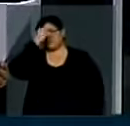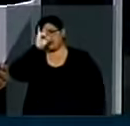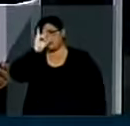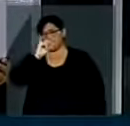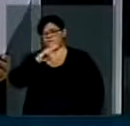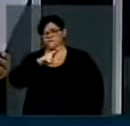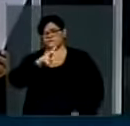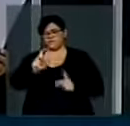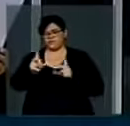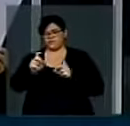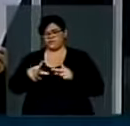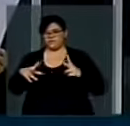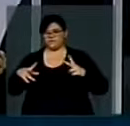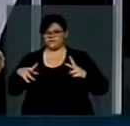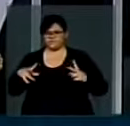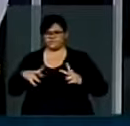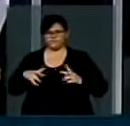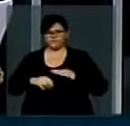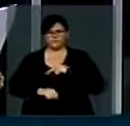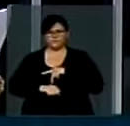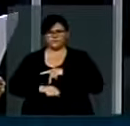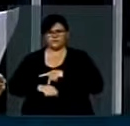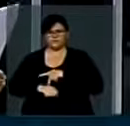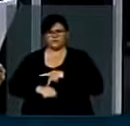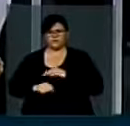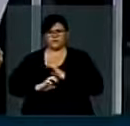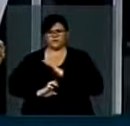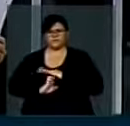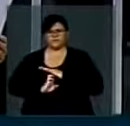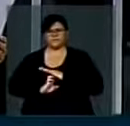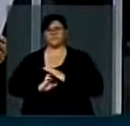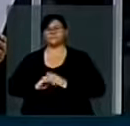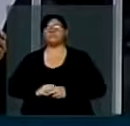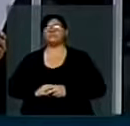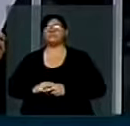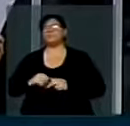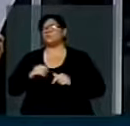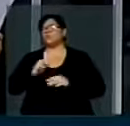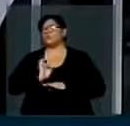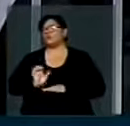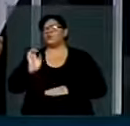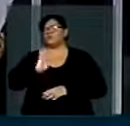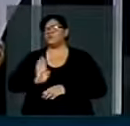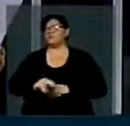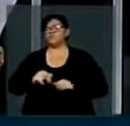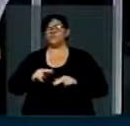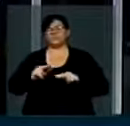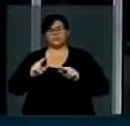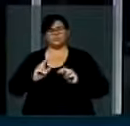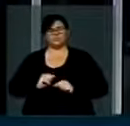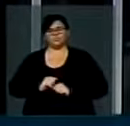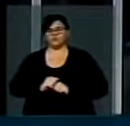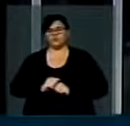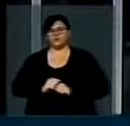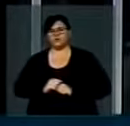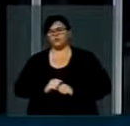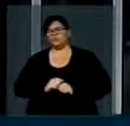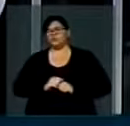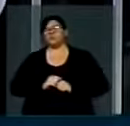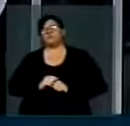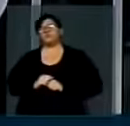Respondo ao líder do governo: o Estado brasileiro nunca deixou de ter a maioria das ações